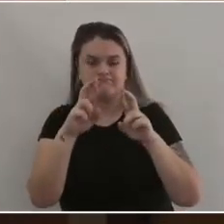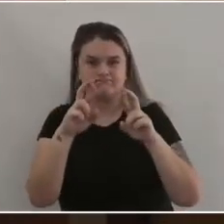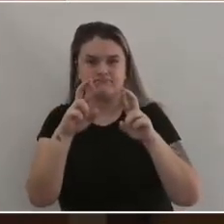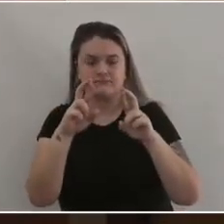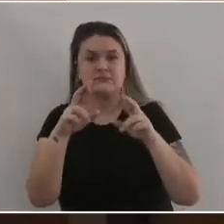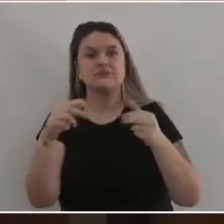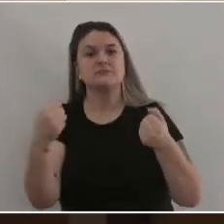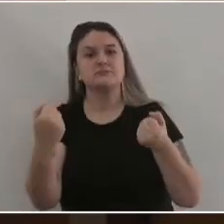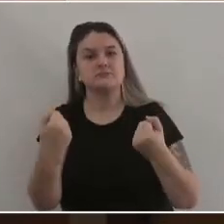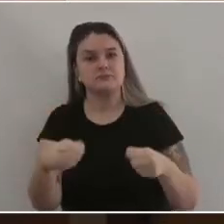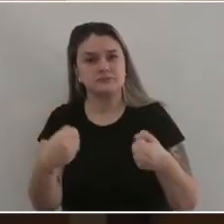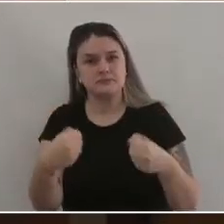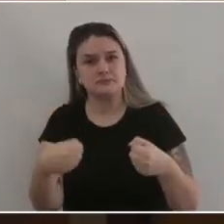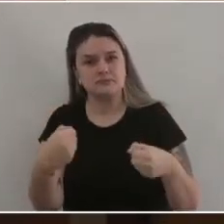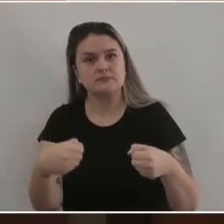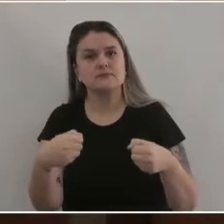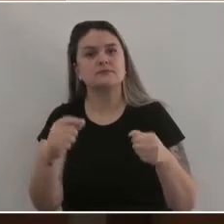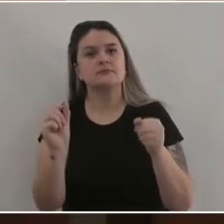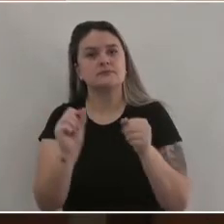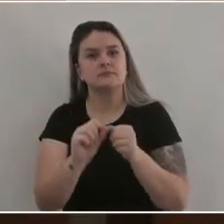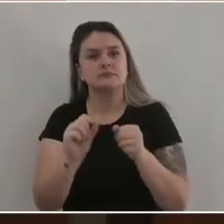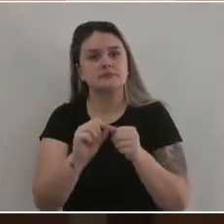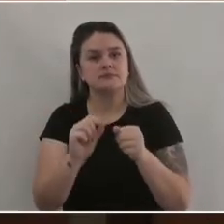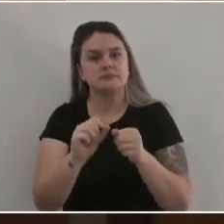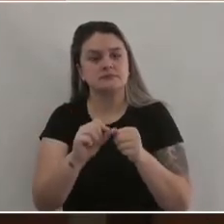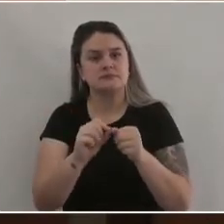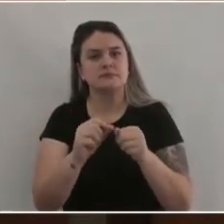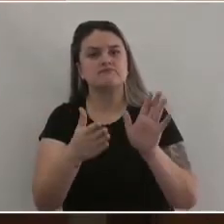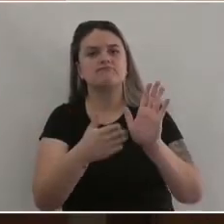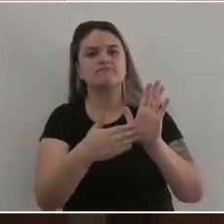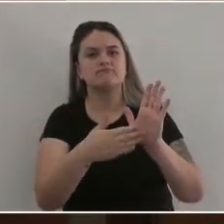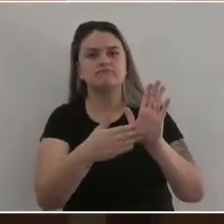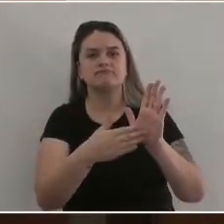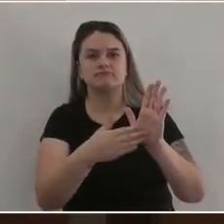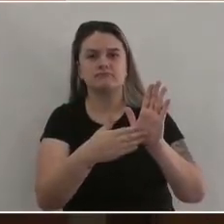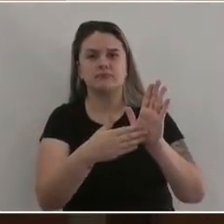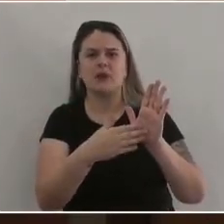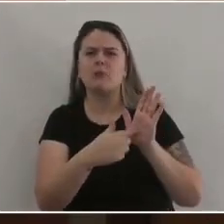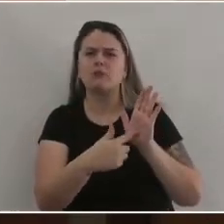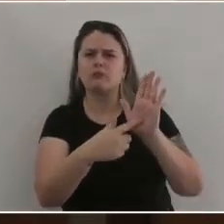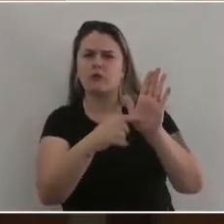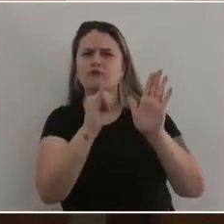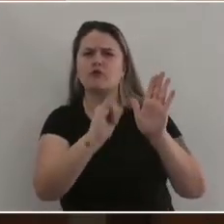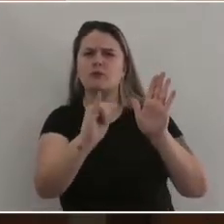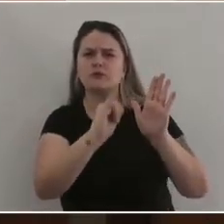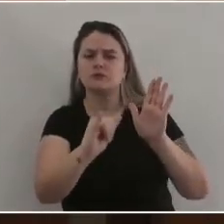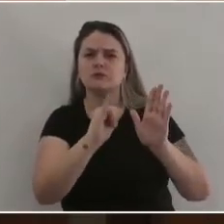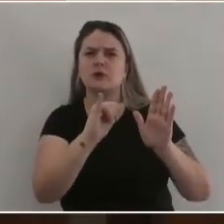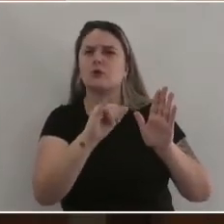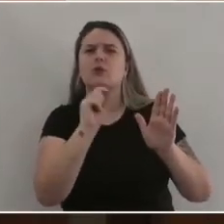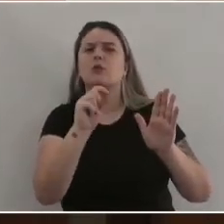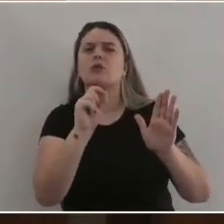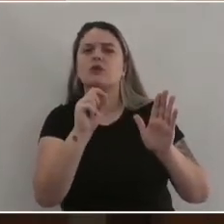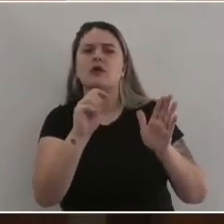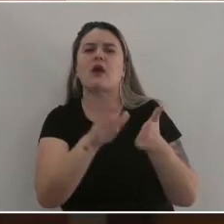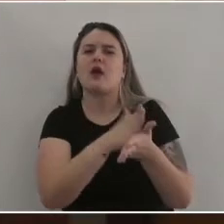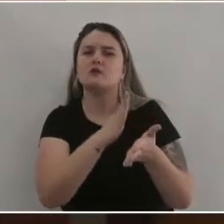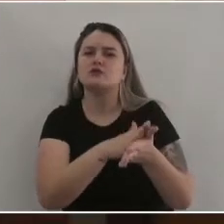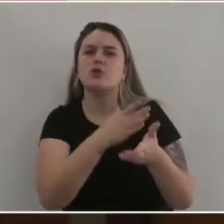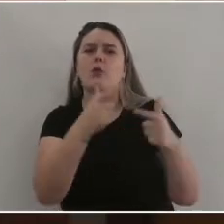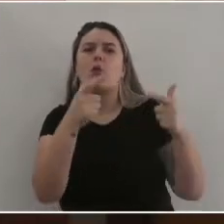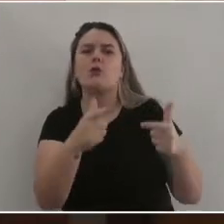é a necessidade de fazer a prestação de contas do serviço público do